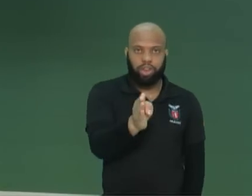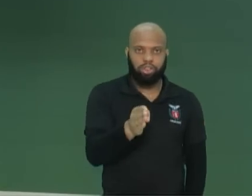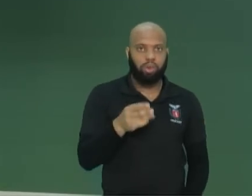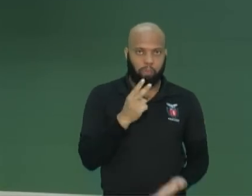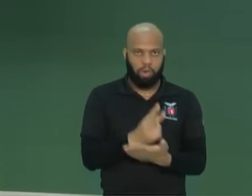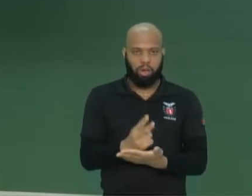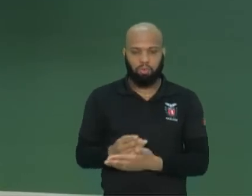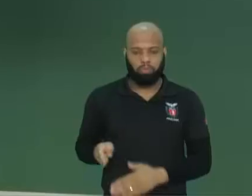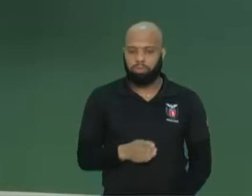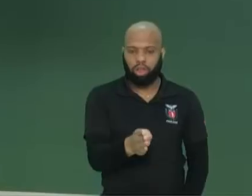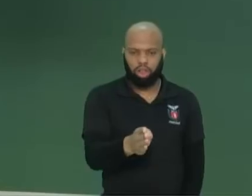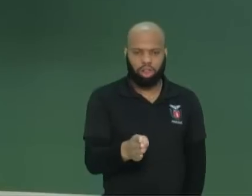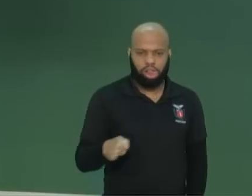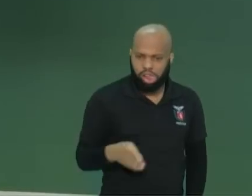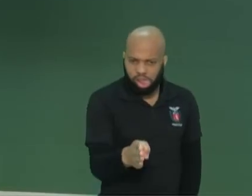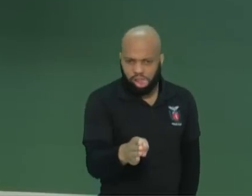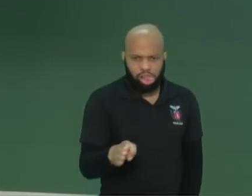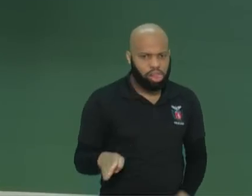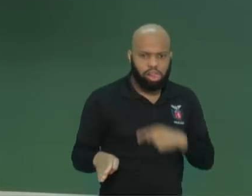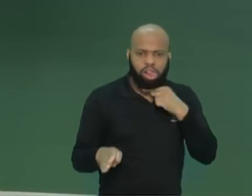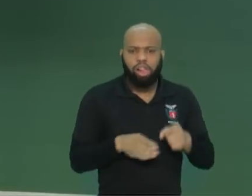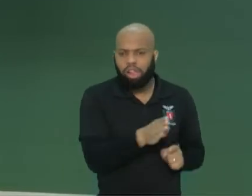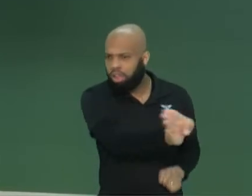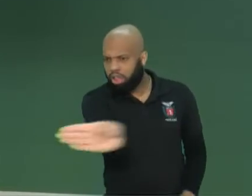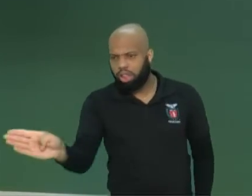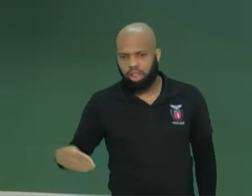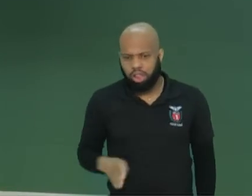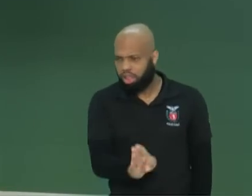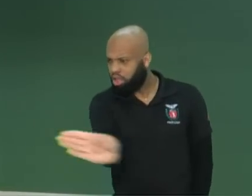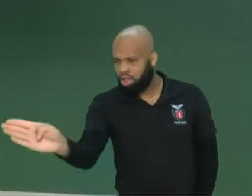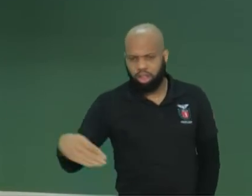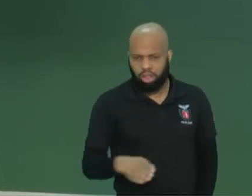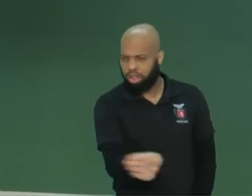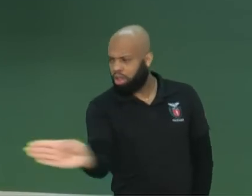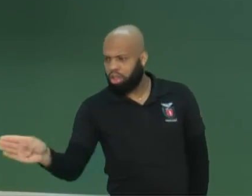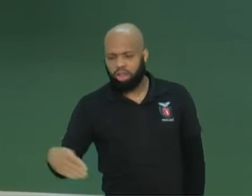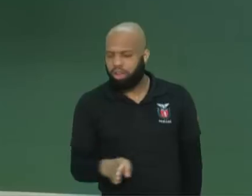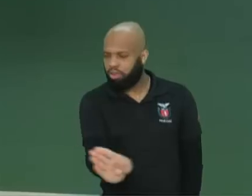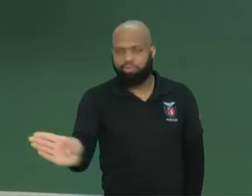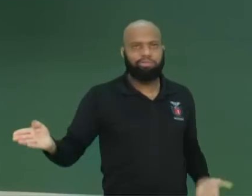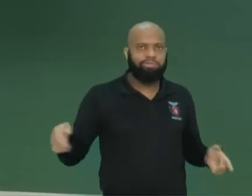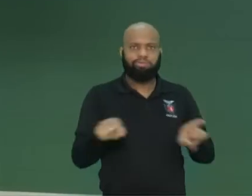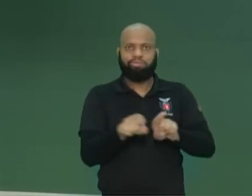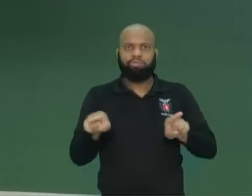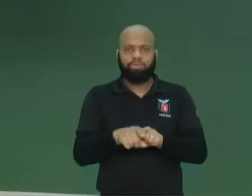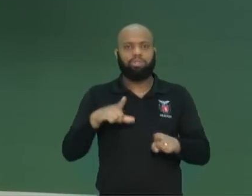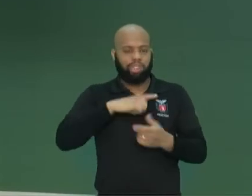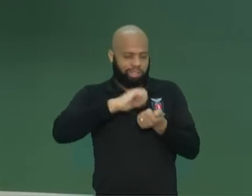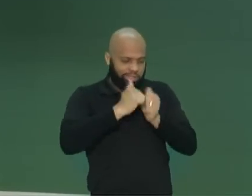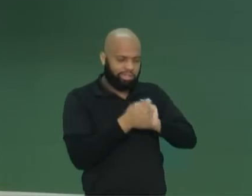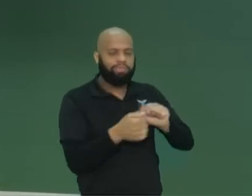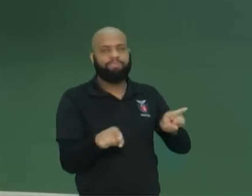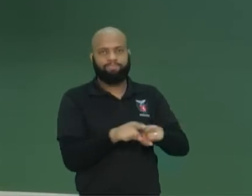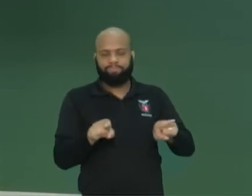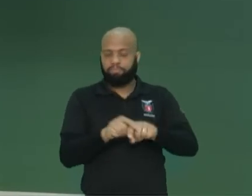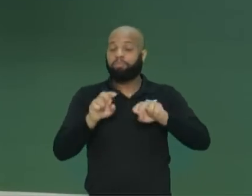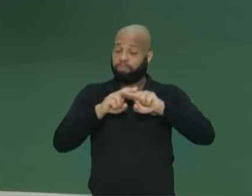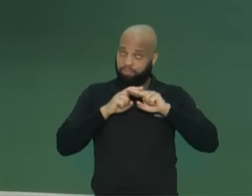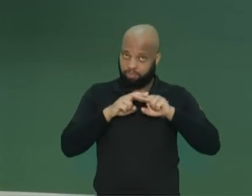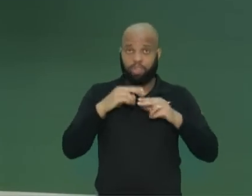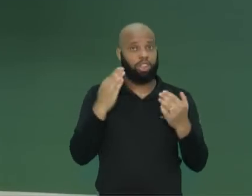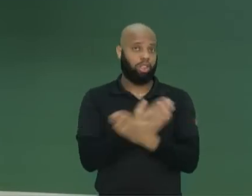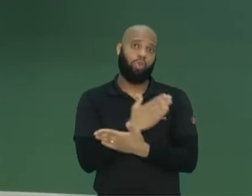roteiro a seguir ali no curso natural do rio, acabam tendo que modificar ali, se adaptar ou,